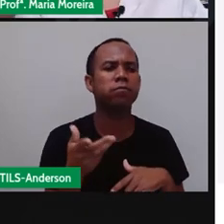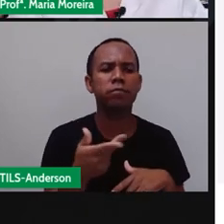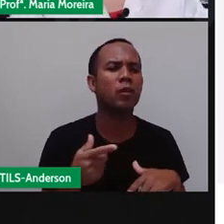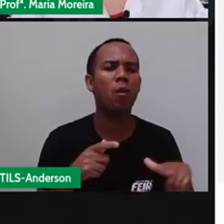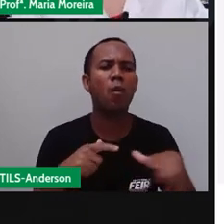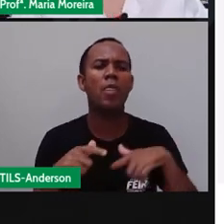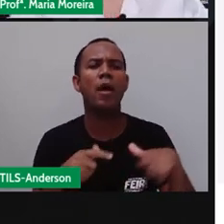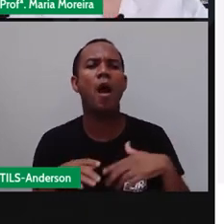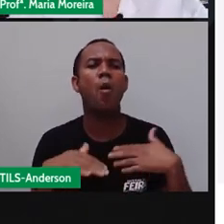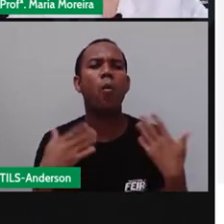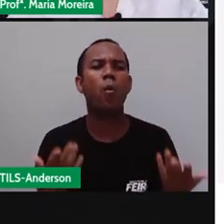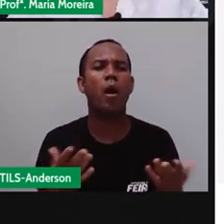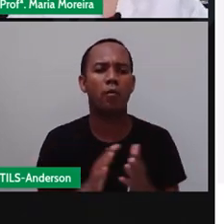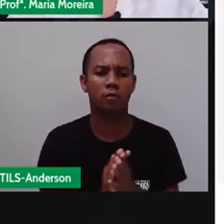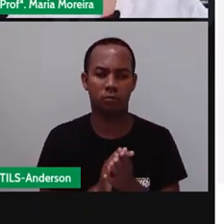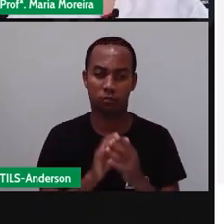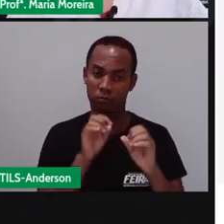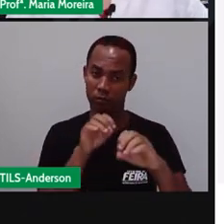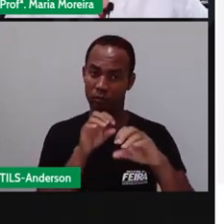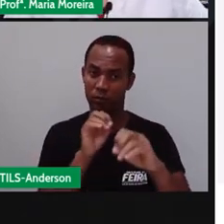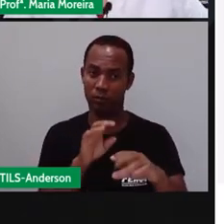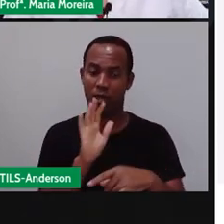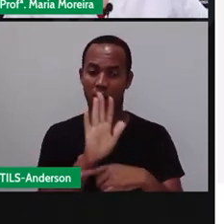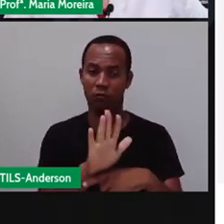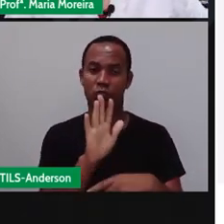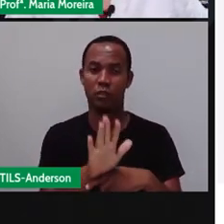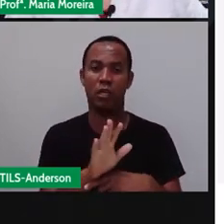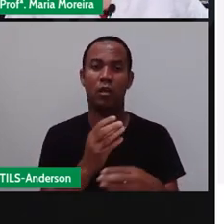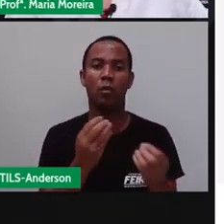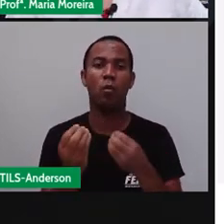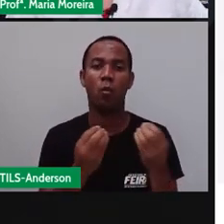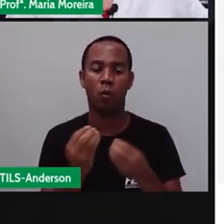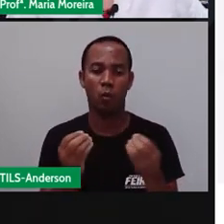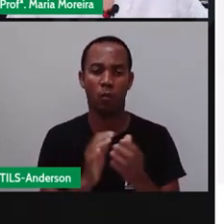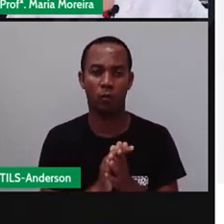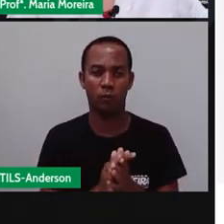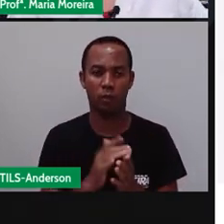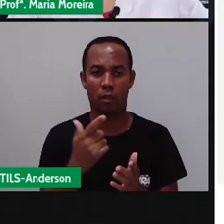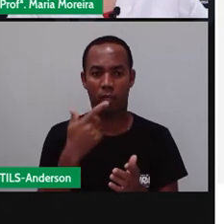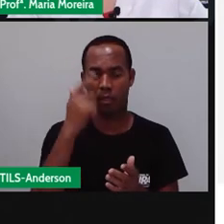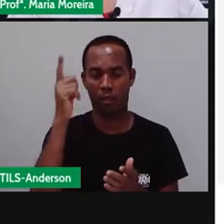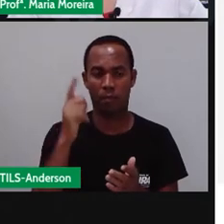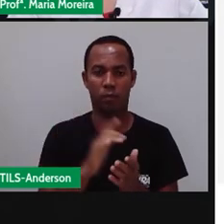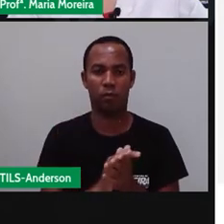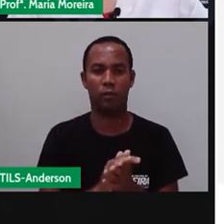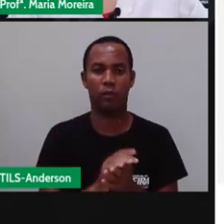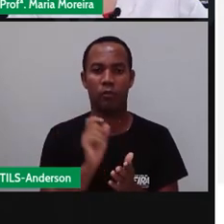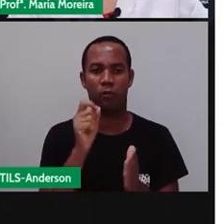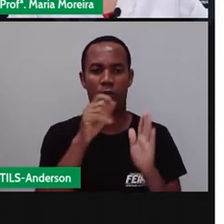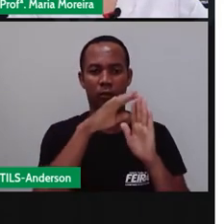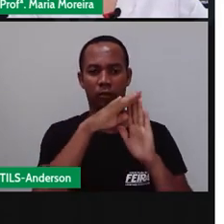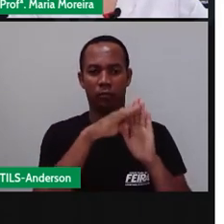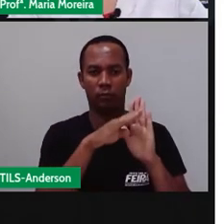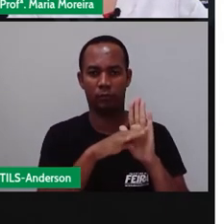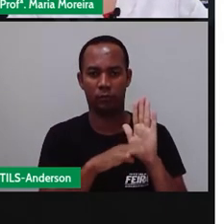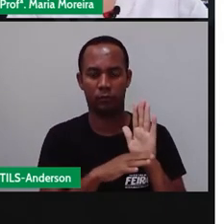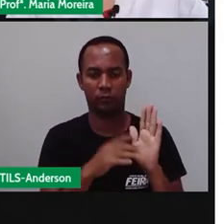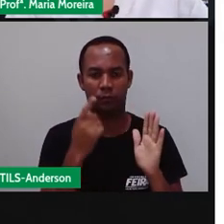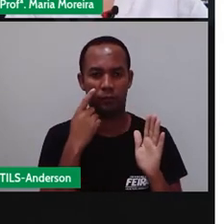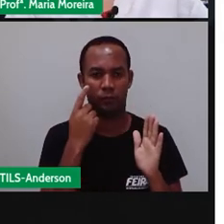né, para poder ensinar e ajudar vocês com esse conhecimento. E logo depois fazermos essa lista,